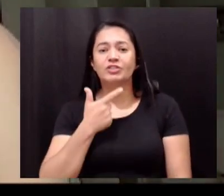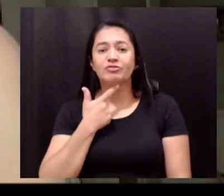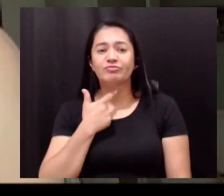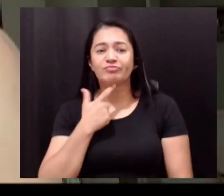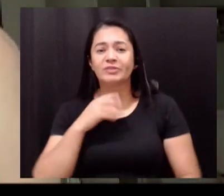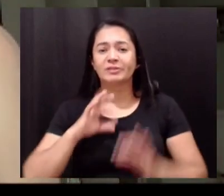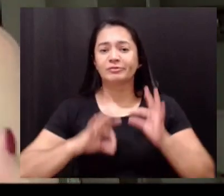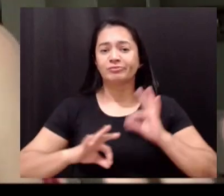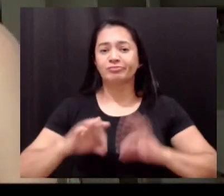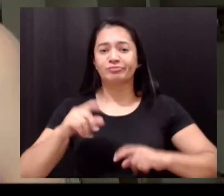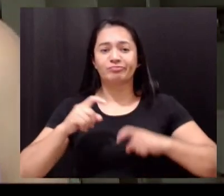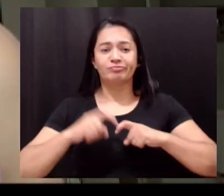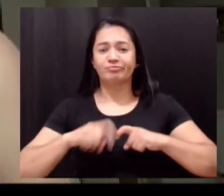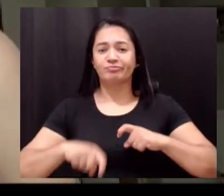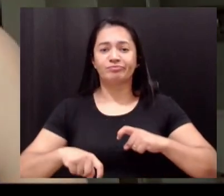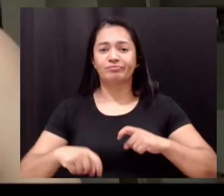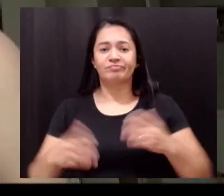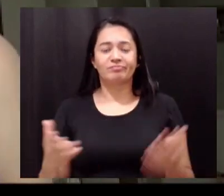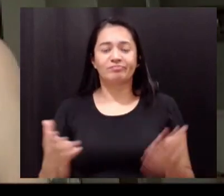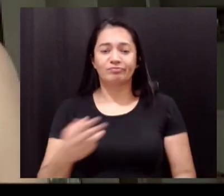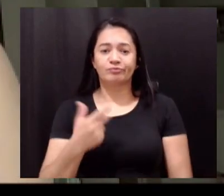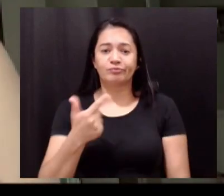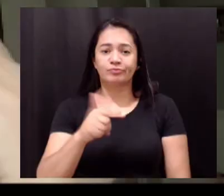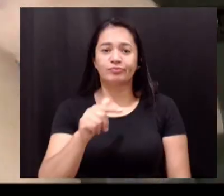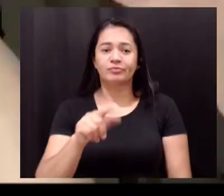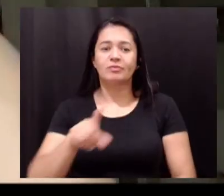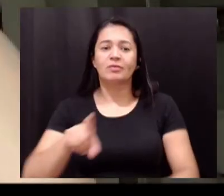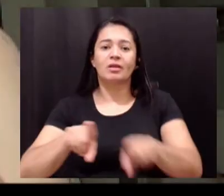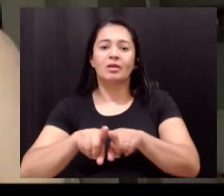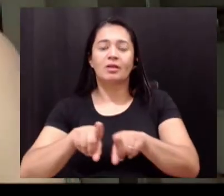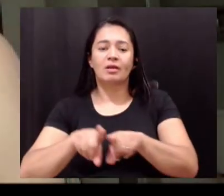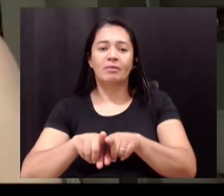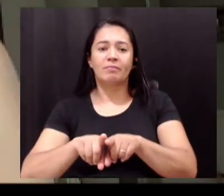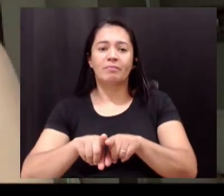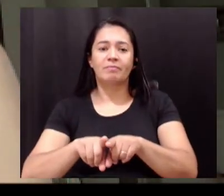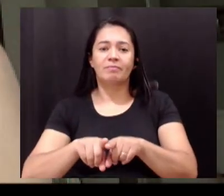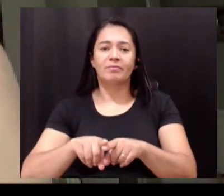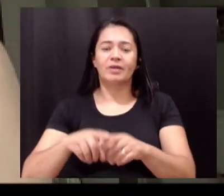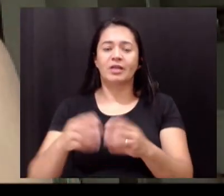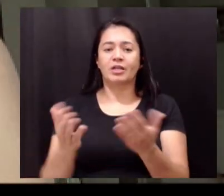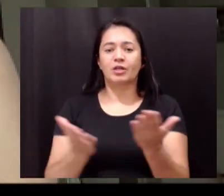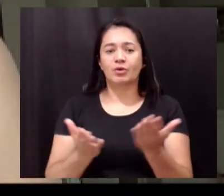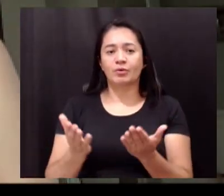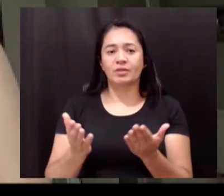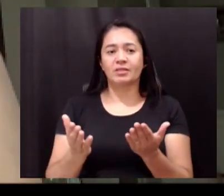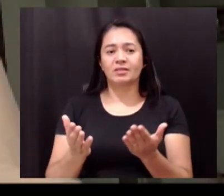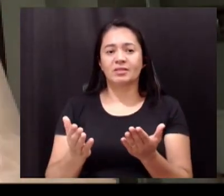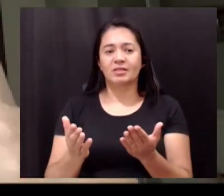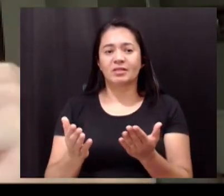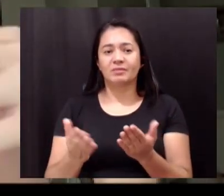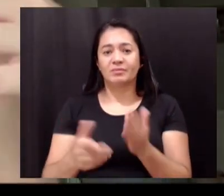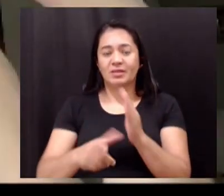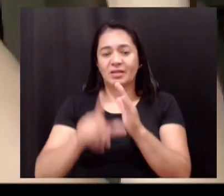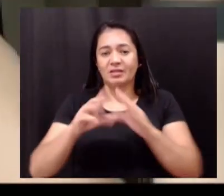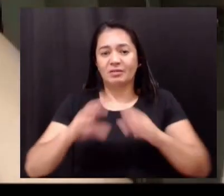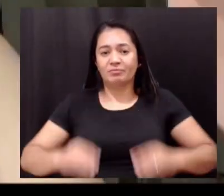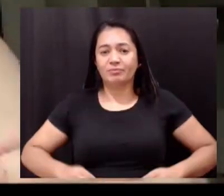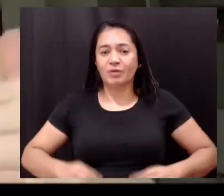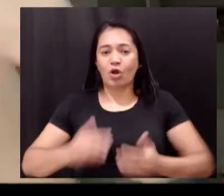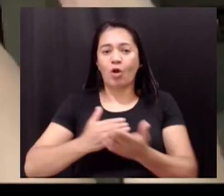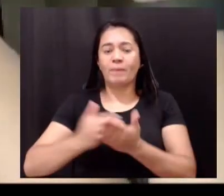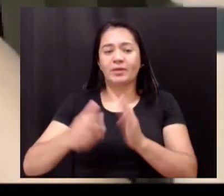naquele momento, ou até mesmo após a radioterapia, muitas vezes a mulher entra mais precocemente na menopausa, ocorre